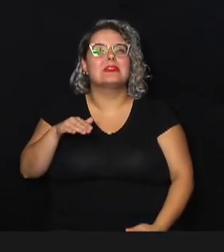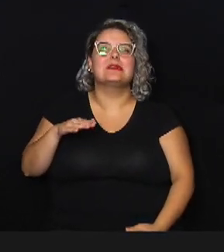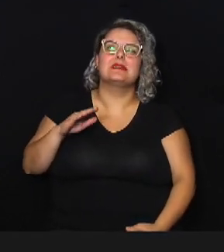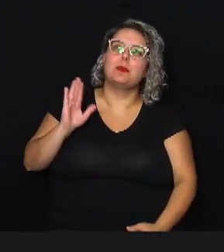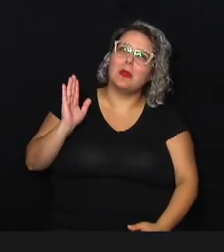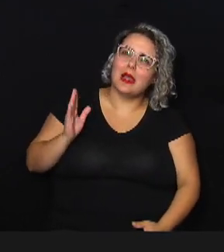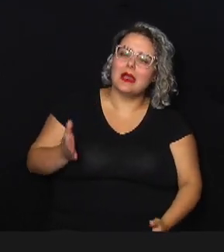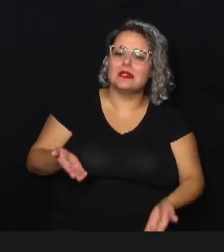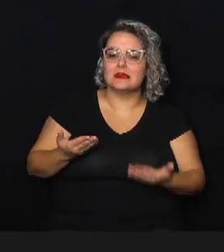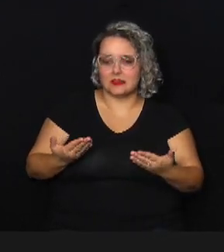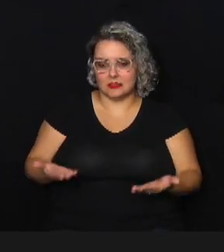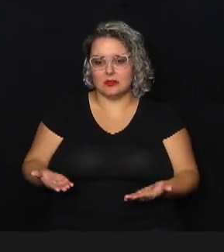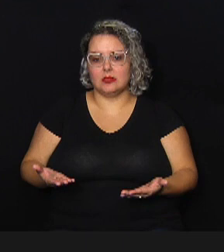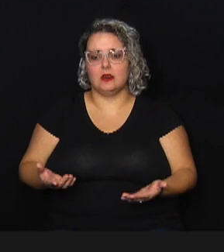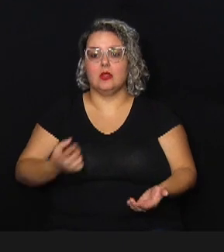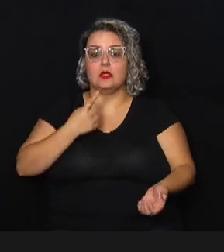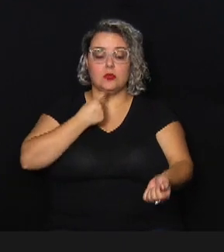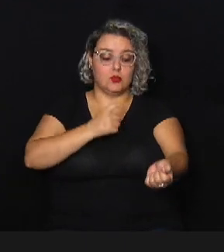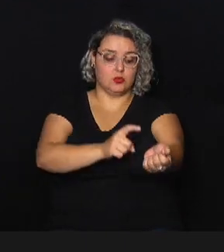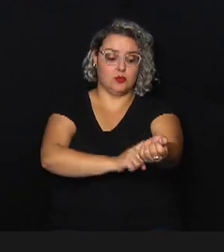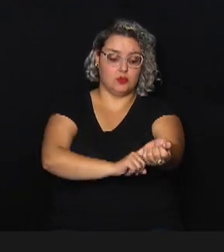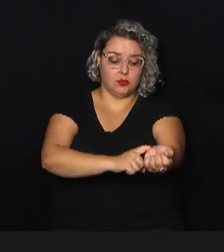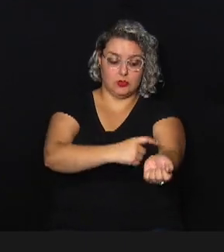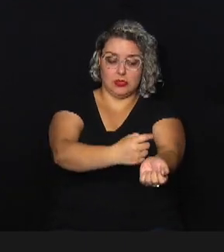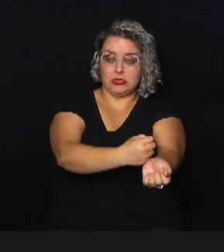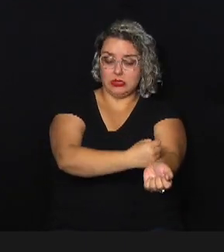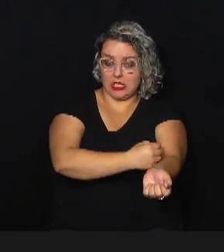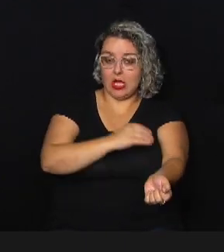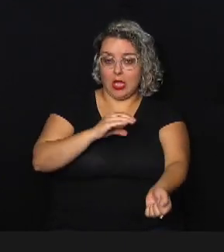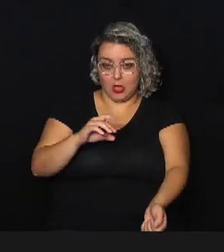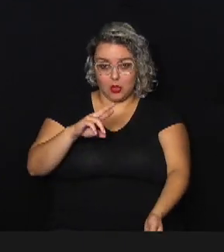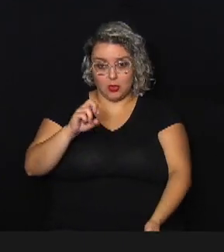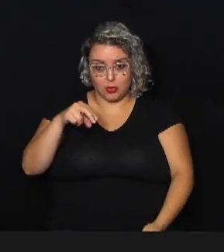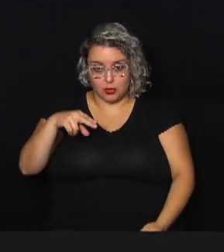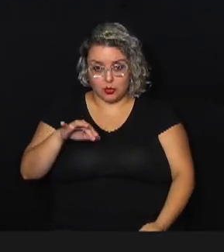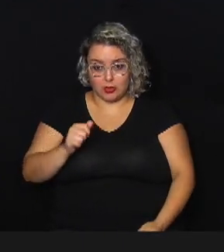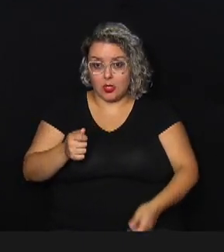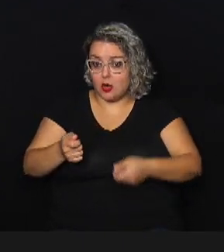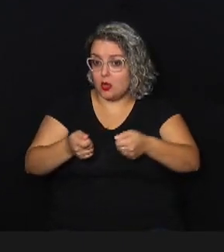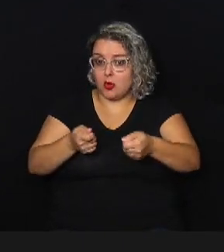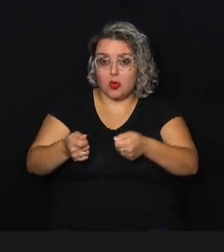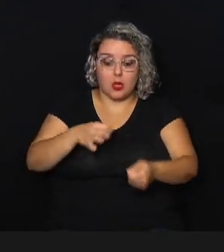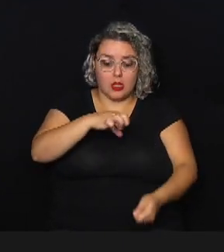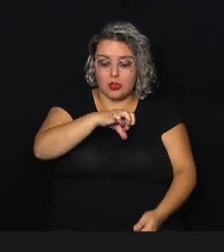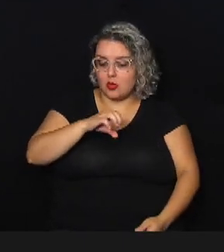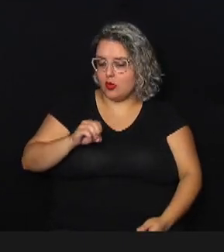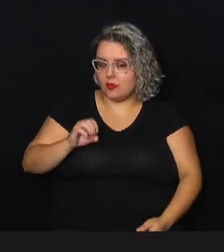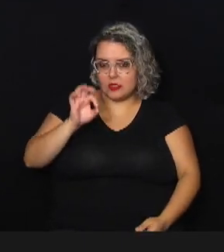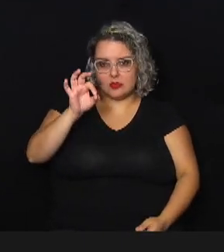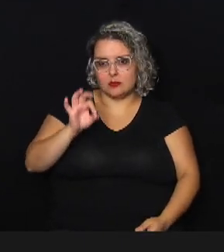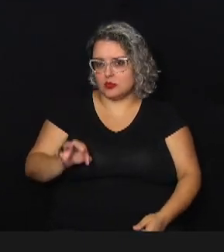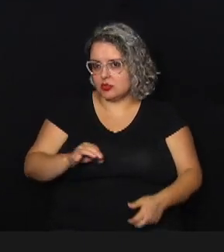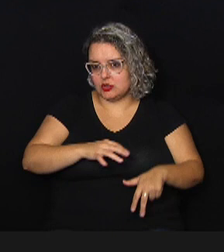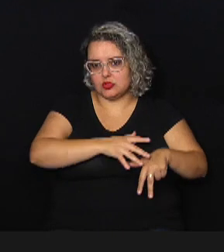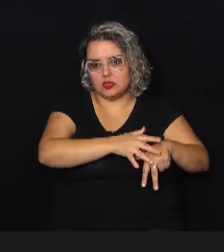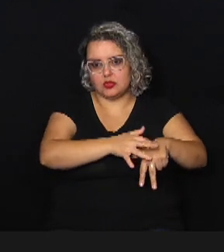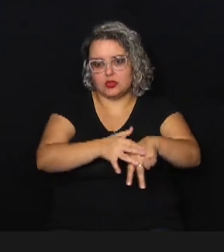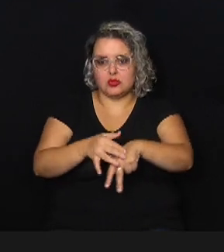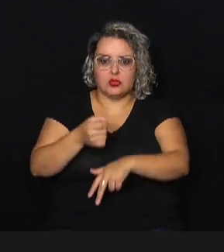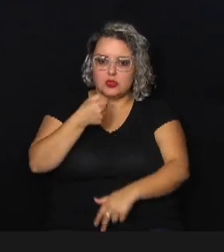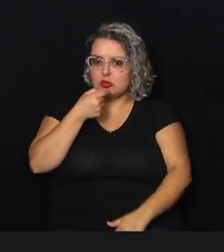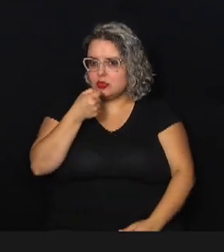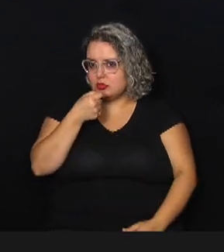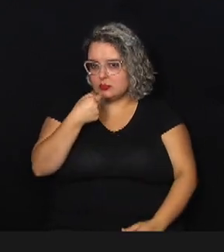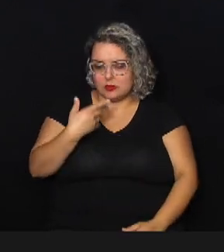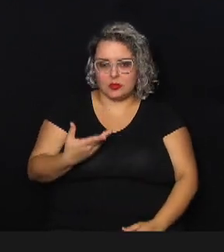mieloide crônica hoje, por exemplo, você controla praticamente 90% dos seus pacientes com um comprimidinho que o